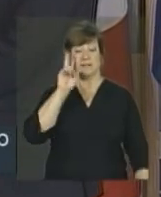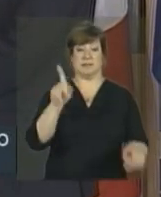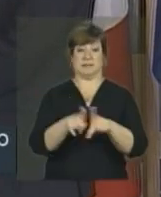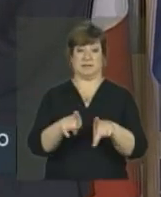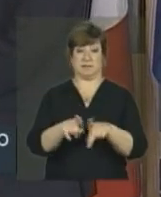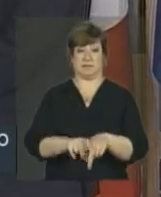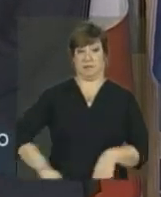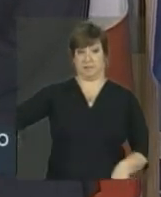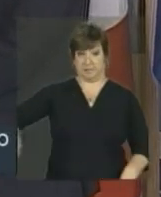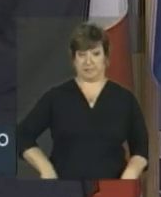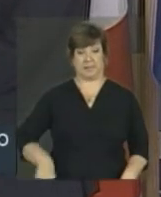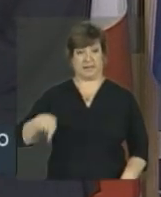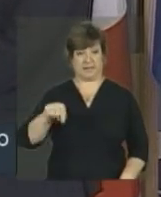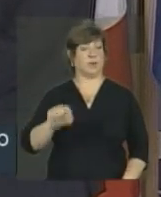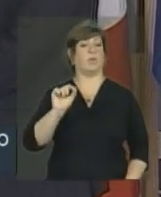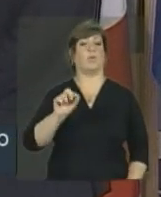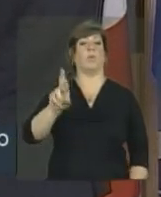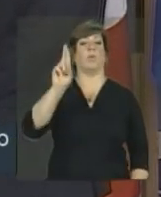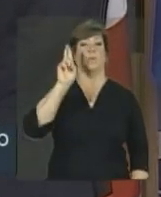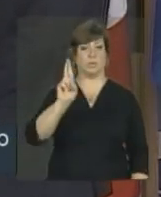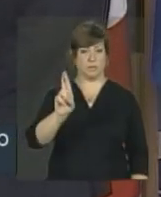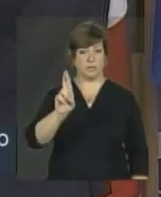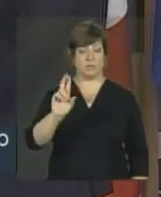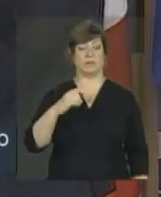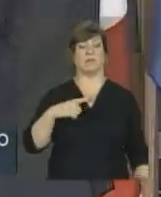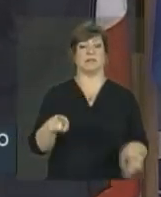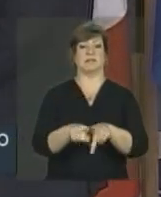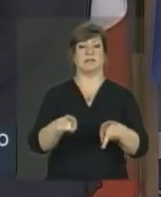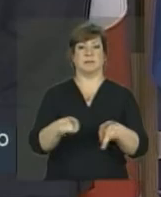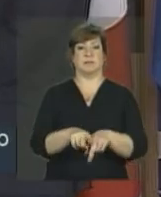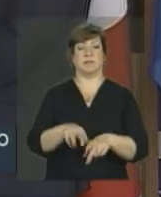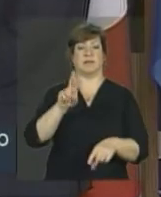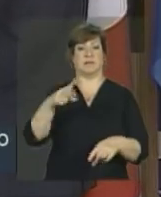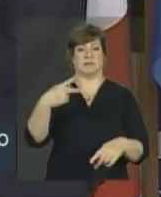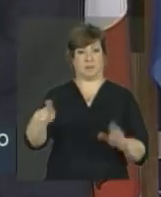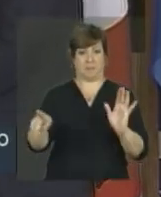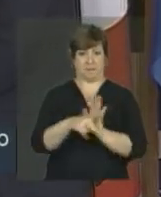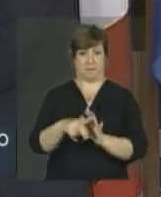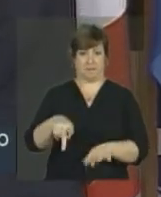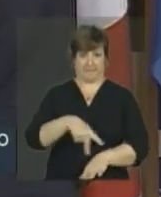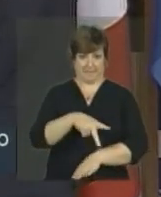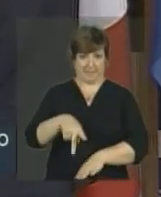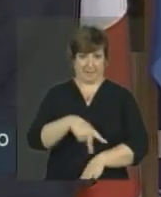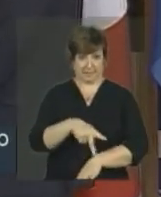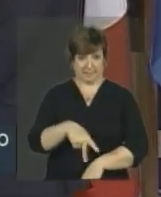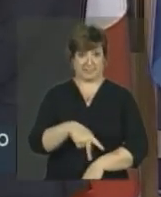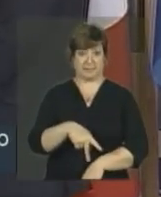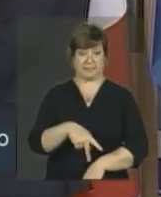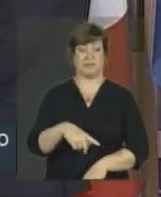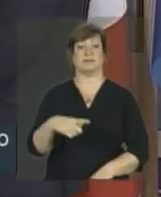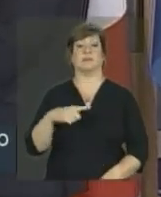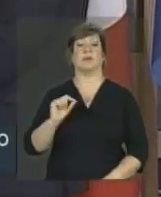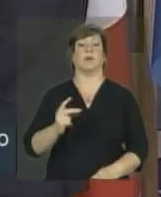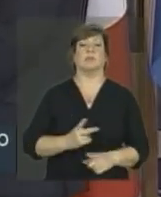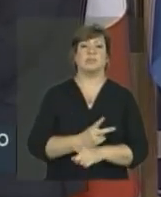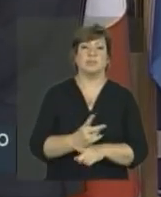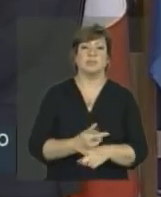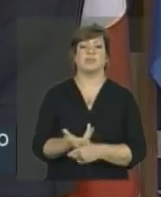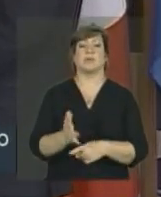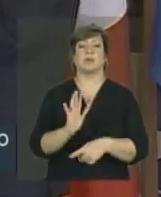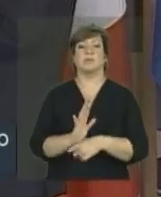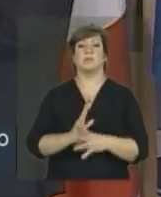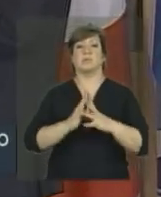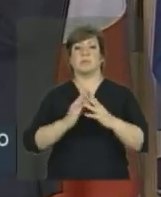Lembrando que o embaixador é responsável, além de representar o seu país, de